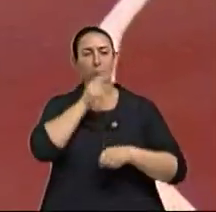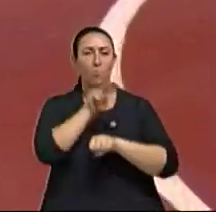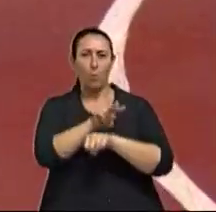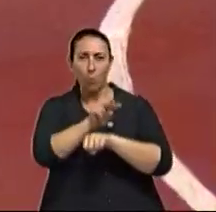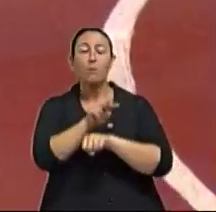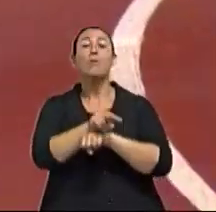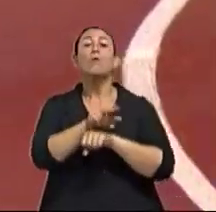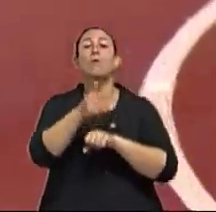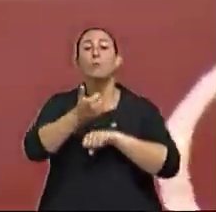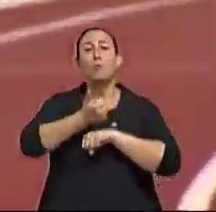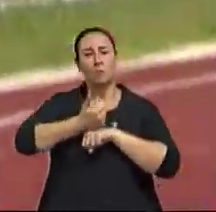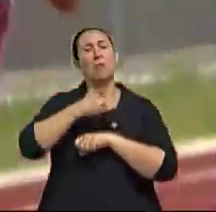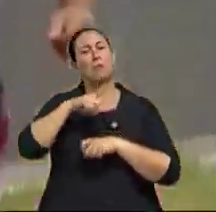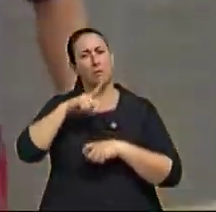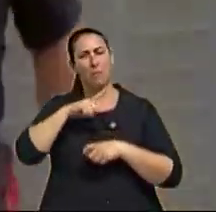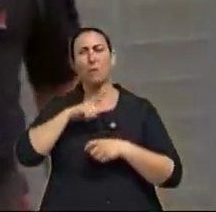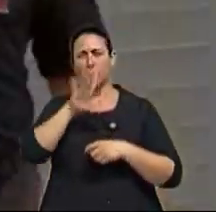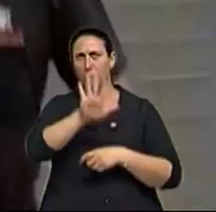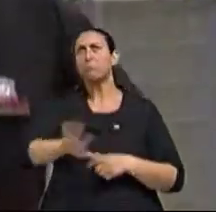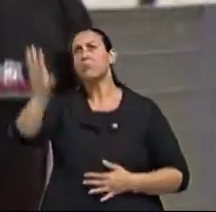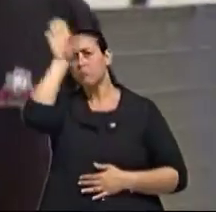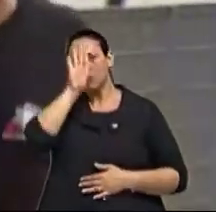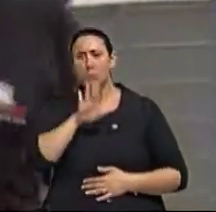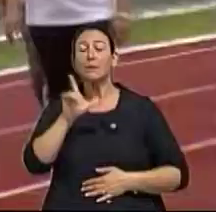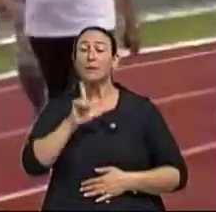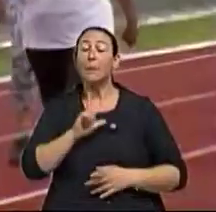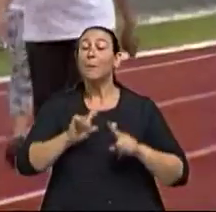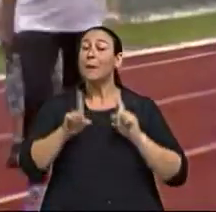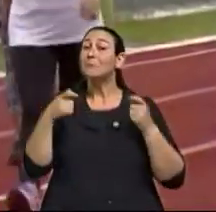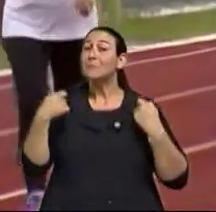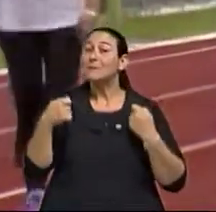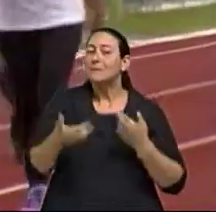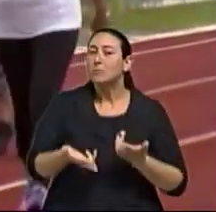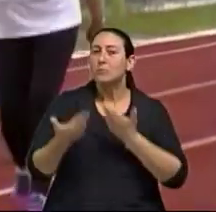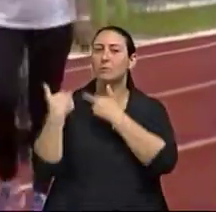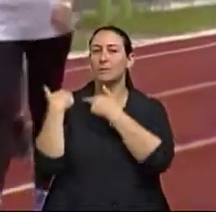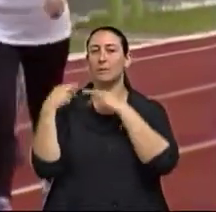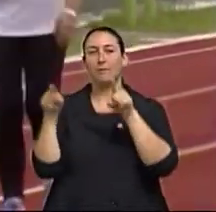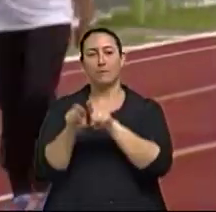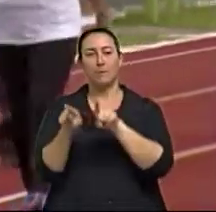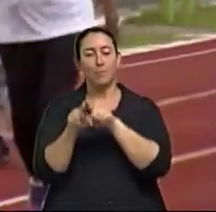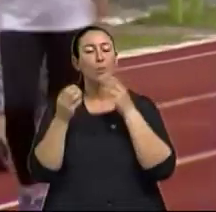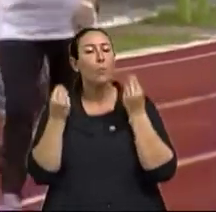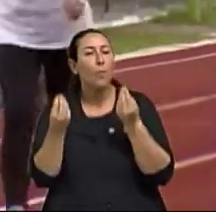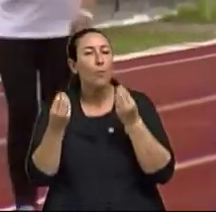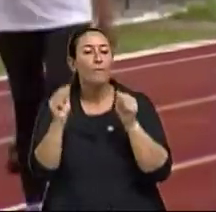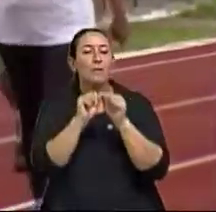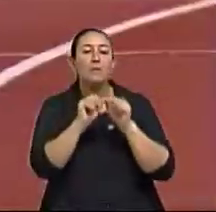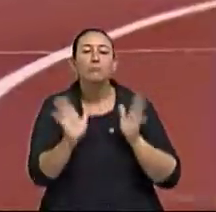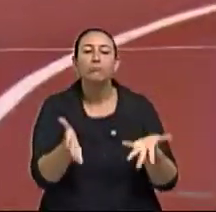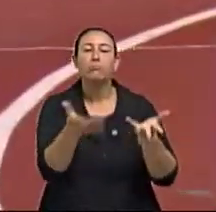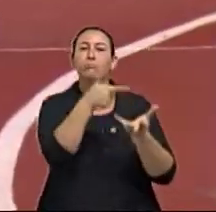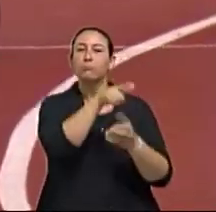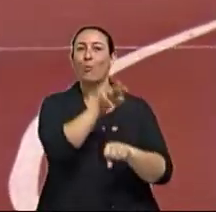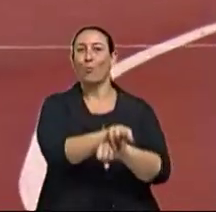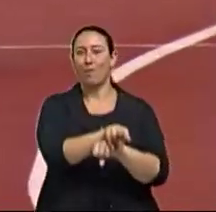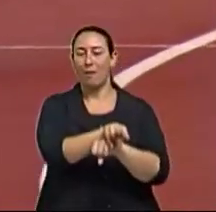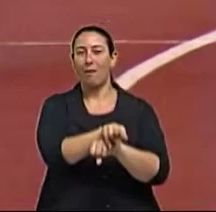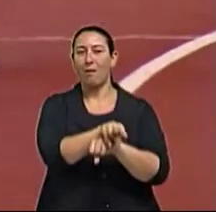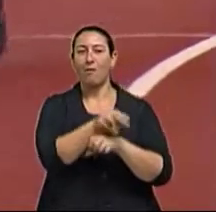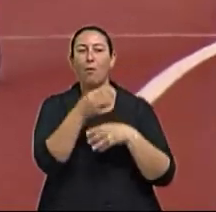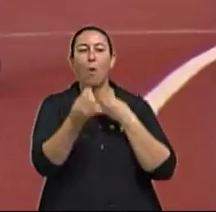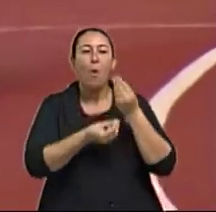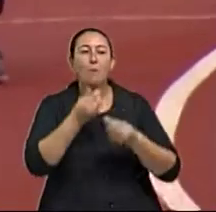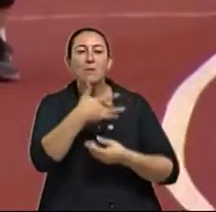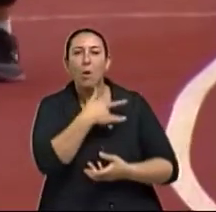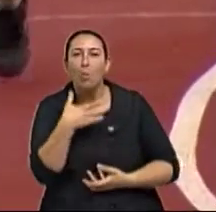no Brasil a gente dispõe dessa mão de obra, mas a gente precisa se responsabilizar com a qualificação deles também. Claro, claro. Não é?